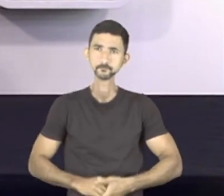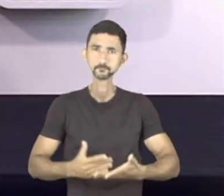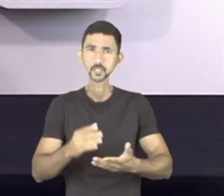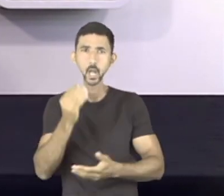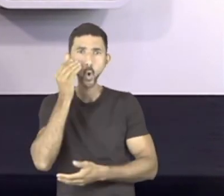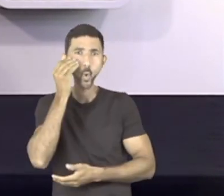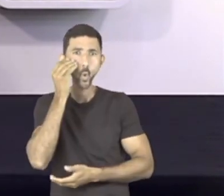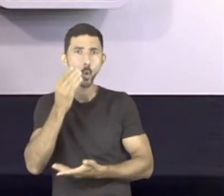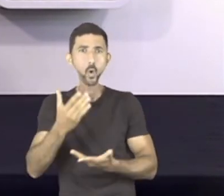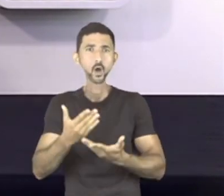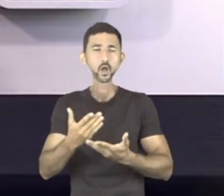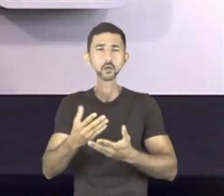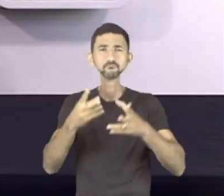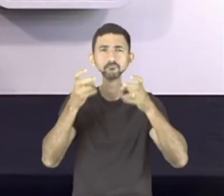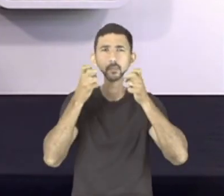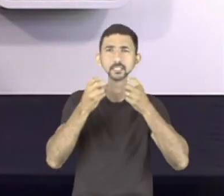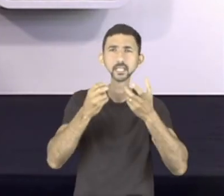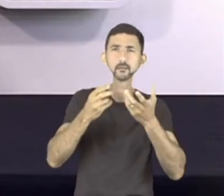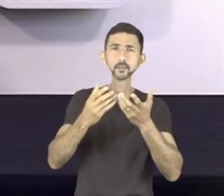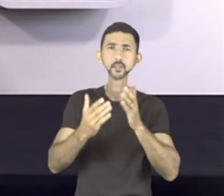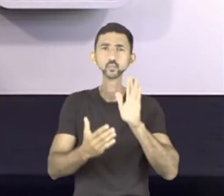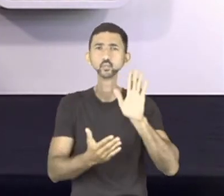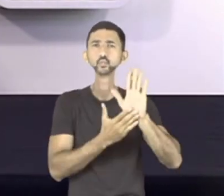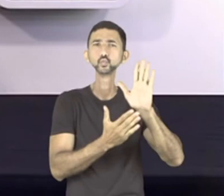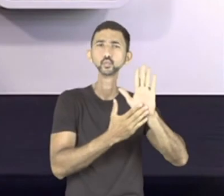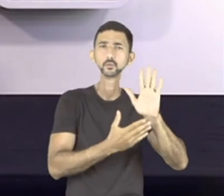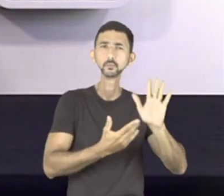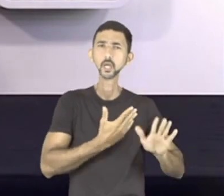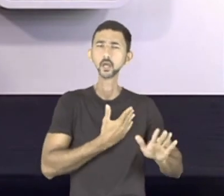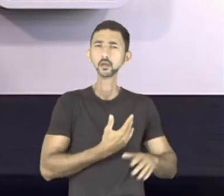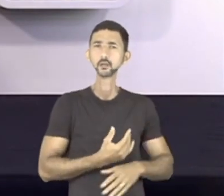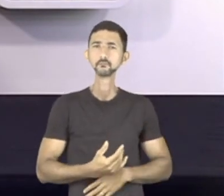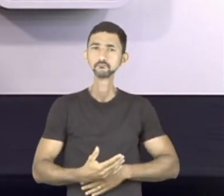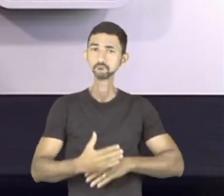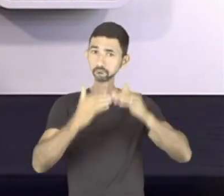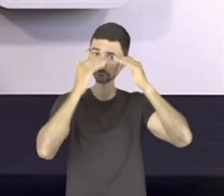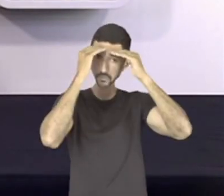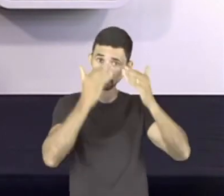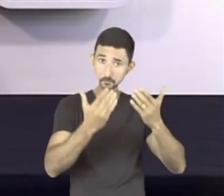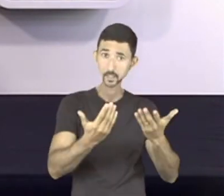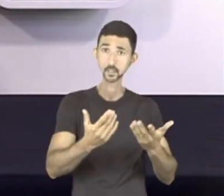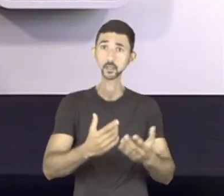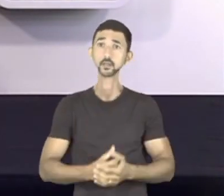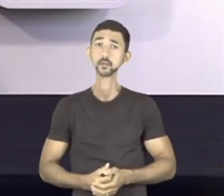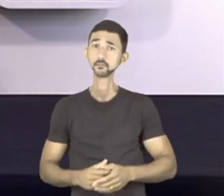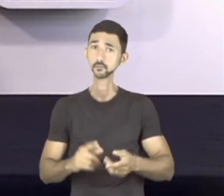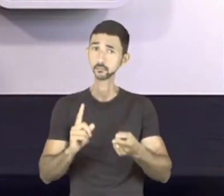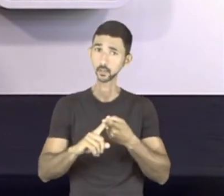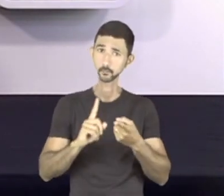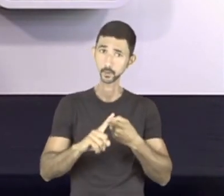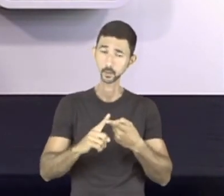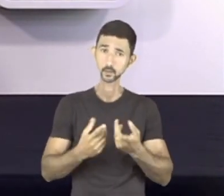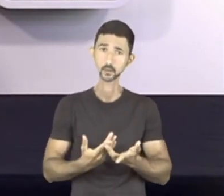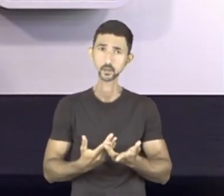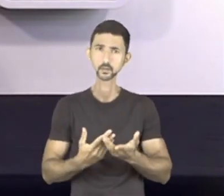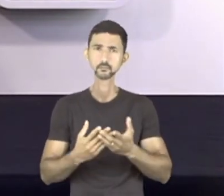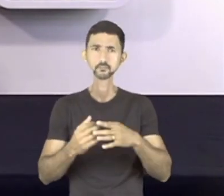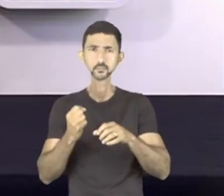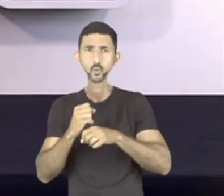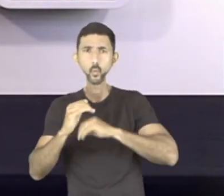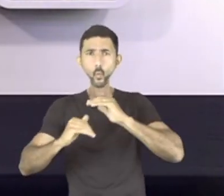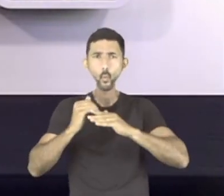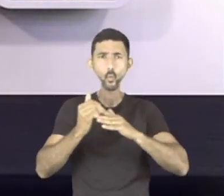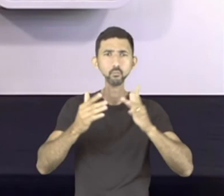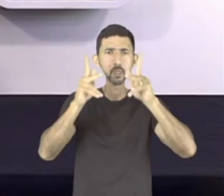Então vejam que entre os juramentos existe aí a questão do respeito, existe a questão de construir